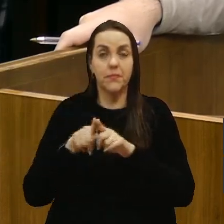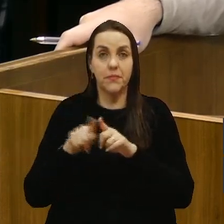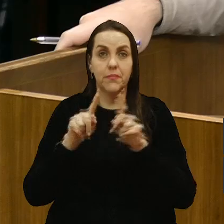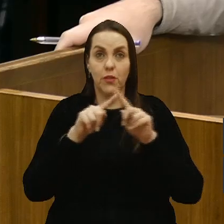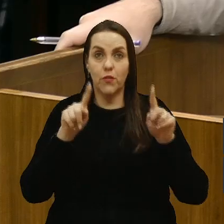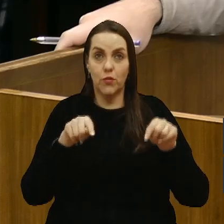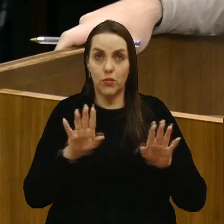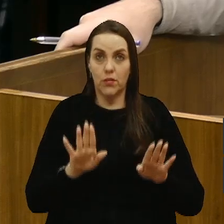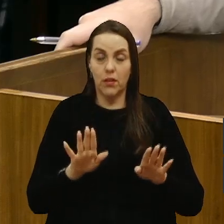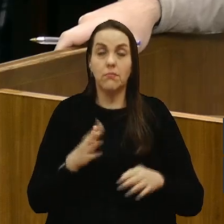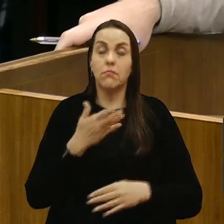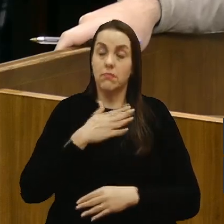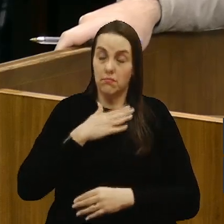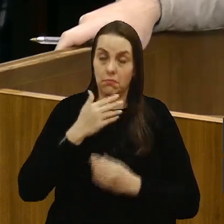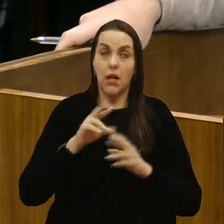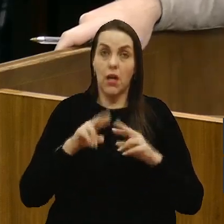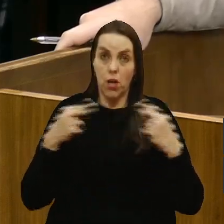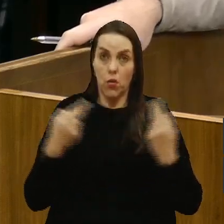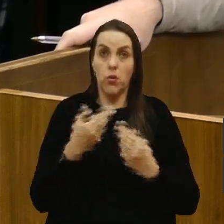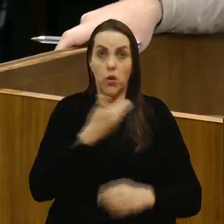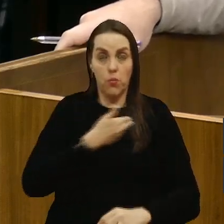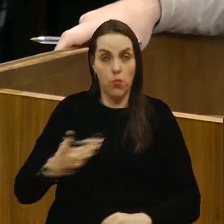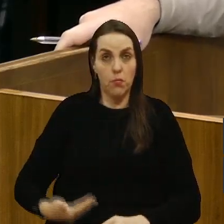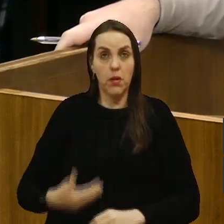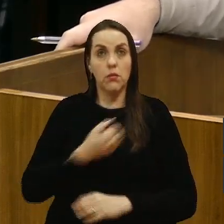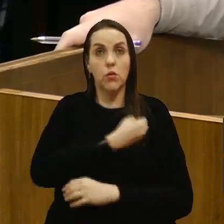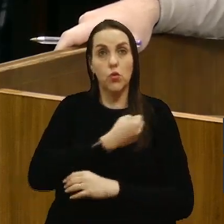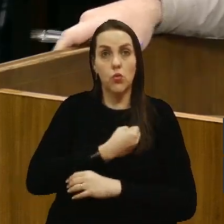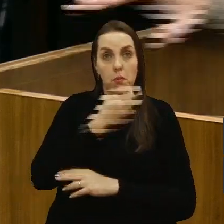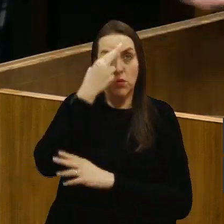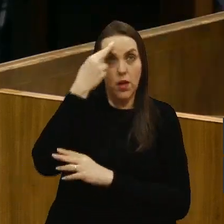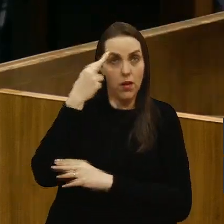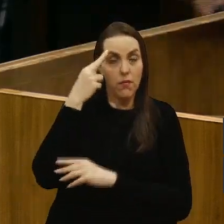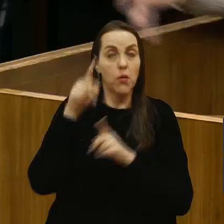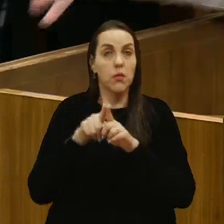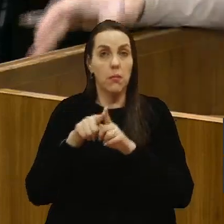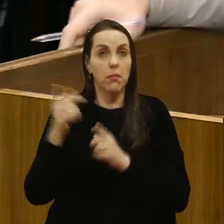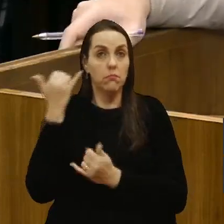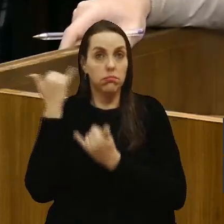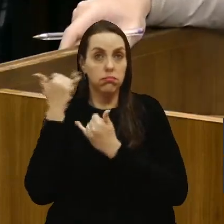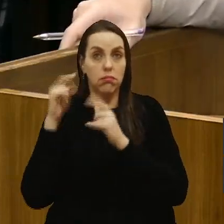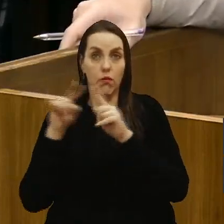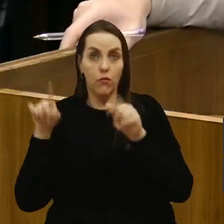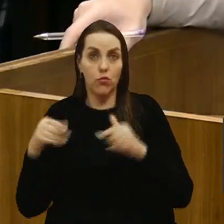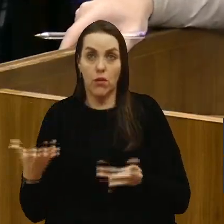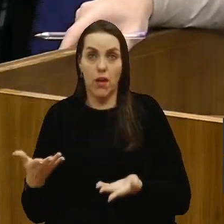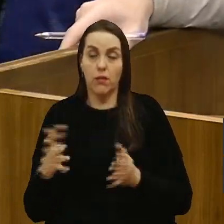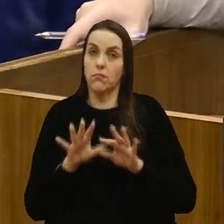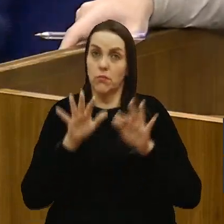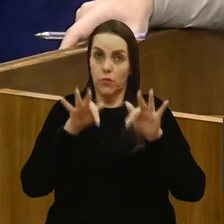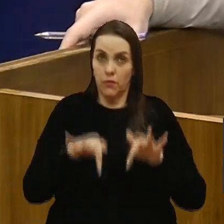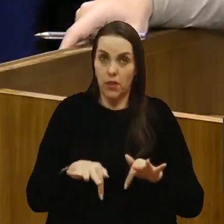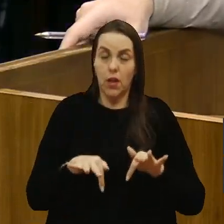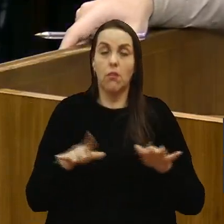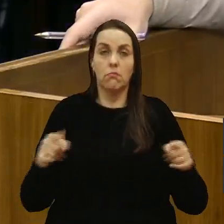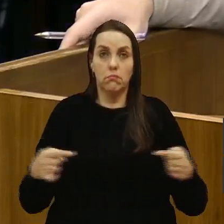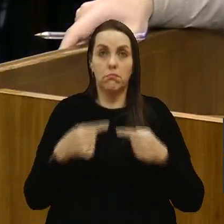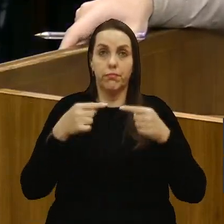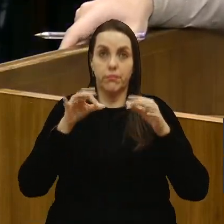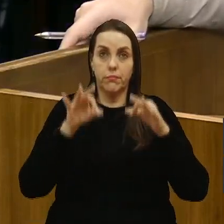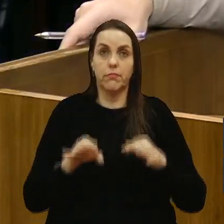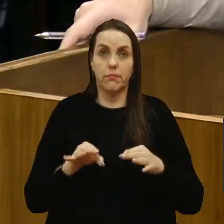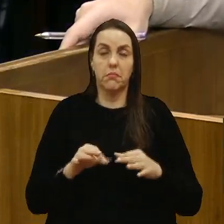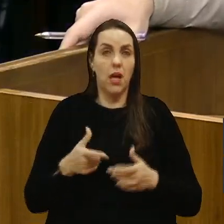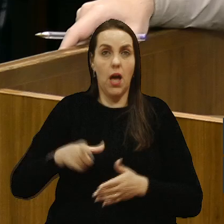vamos promover uma audiência pública, eu quero ver os números do Rafael e também quero ouvir os servidores e no final a gente vai chegar num consenso. Antes não vou